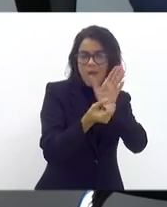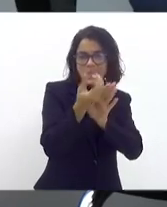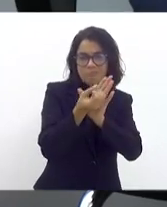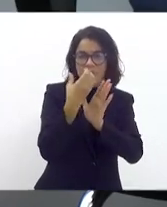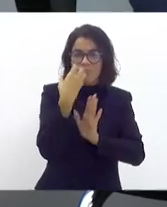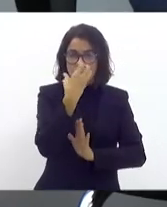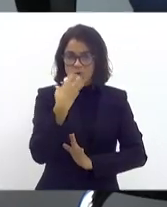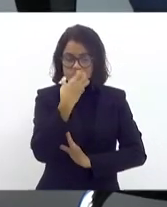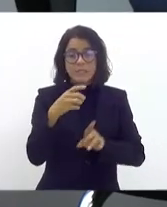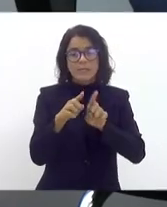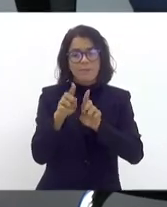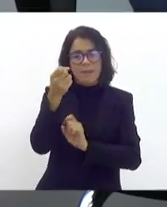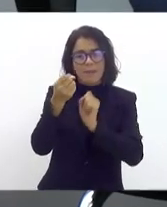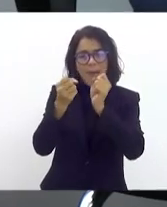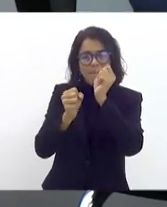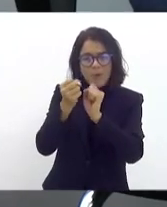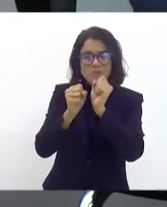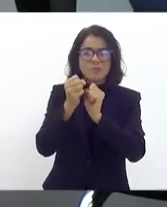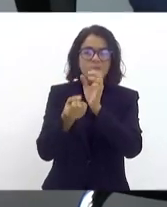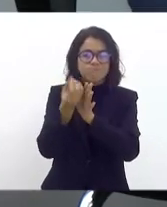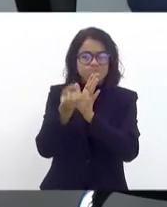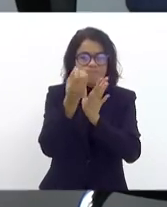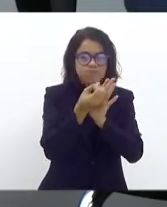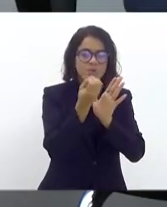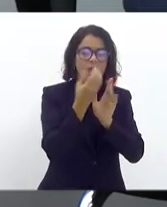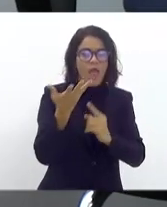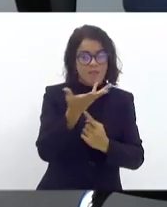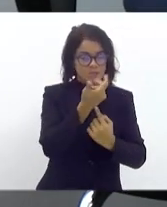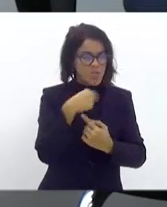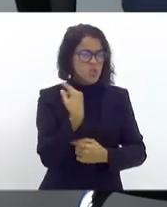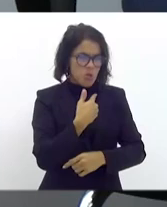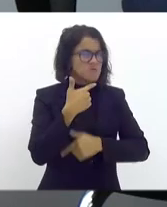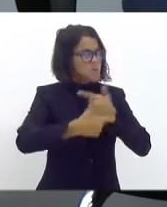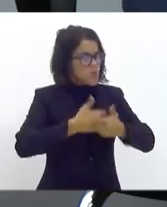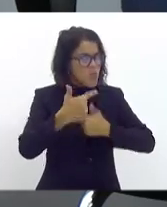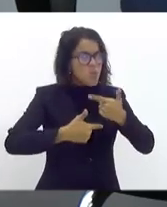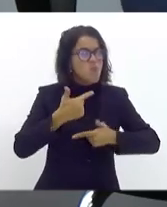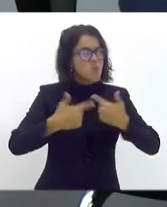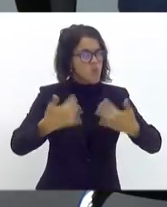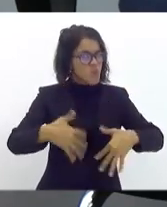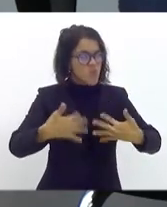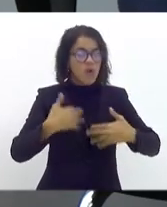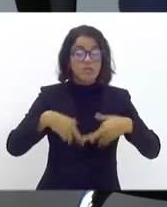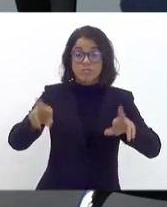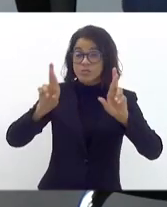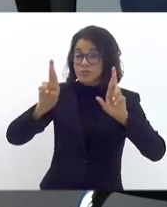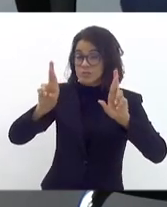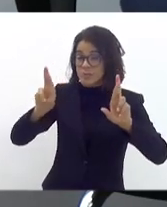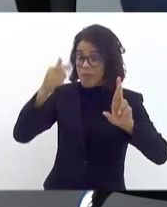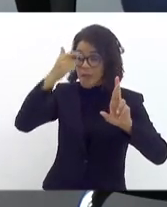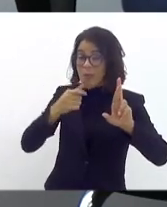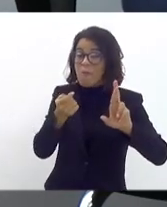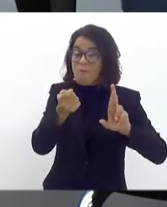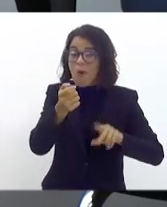desvalorização da produção artística original. Então, acho que nós vamos ter muito trabalho aqui. Espero, no meu pouco conhecimento